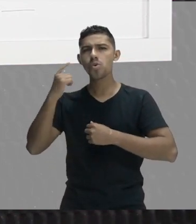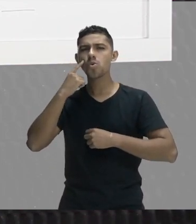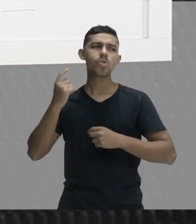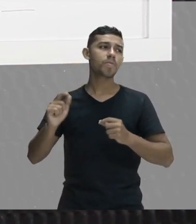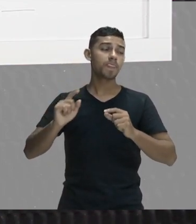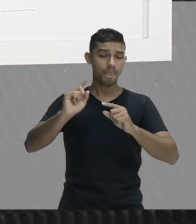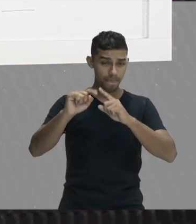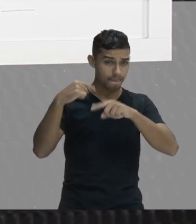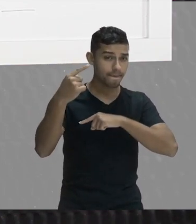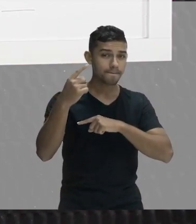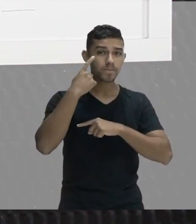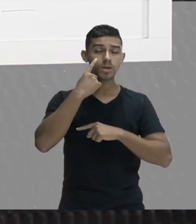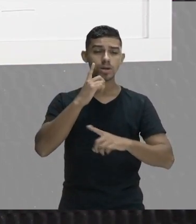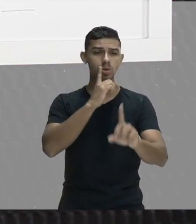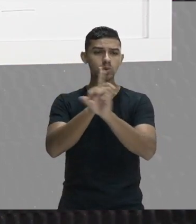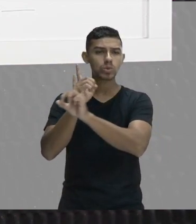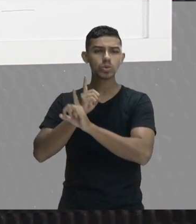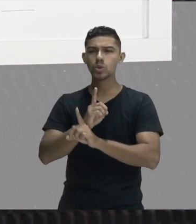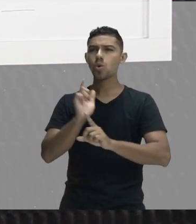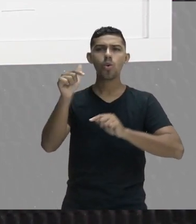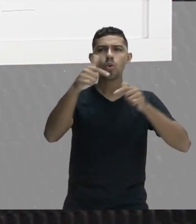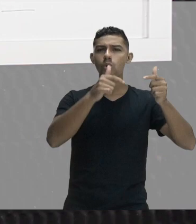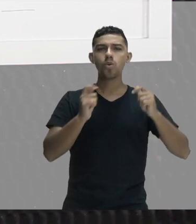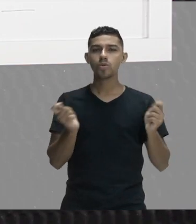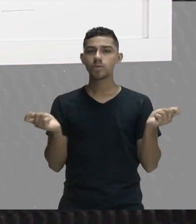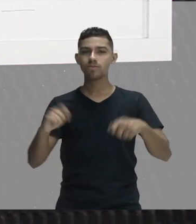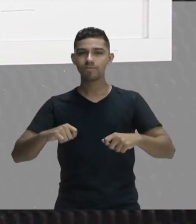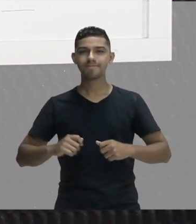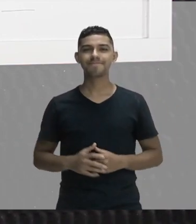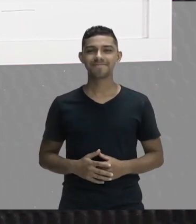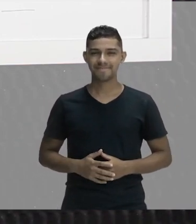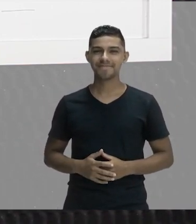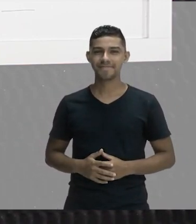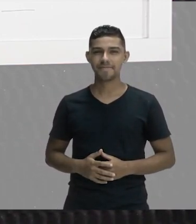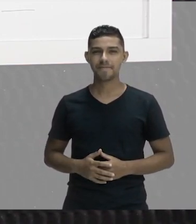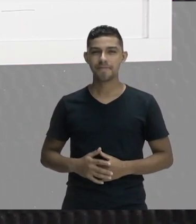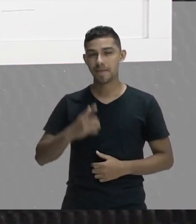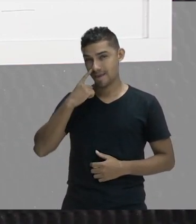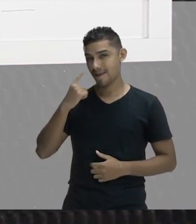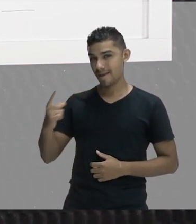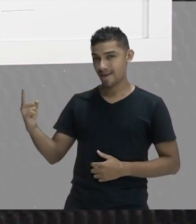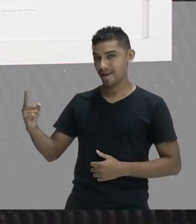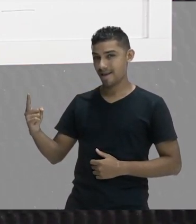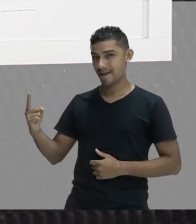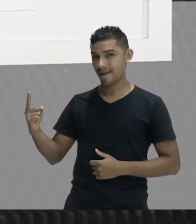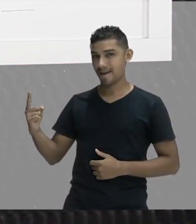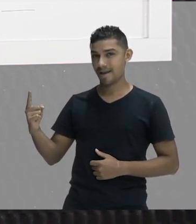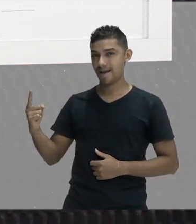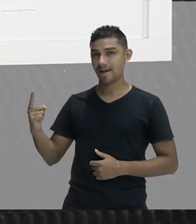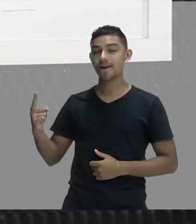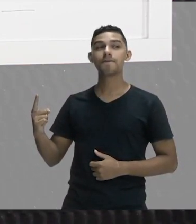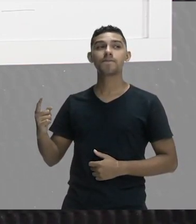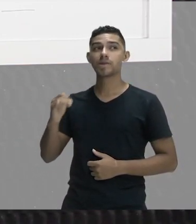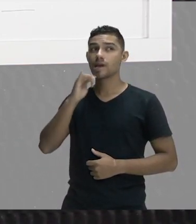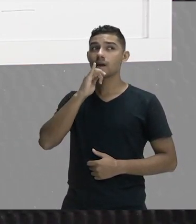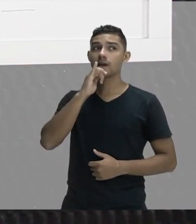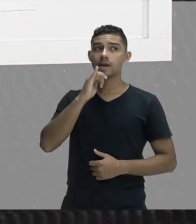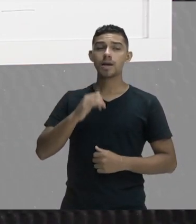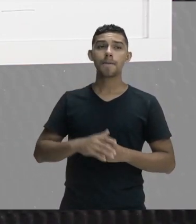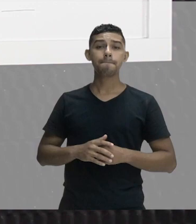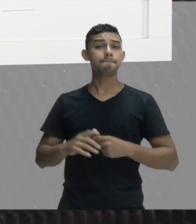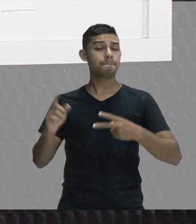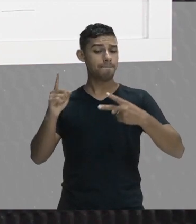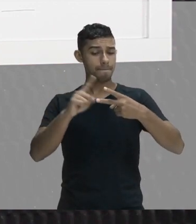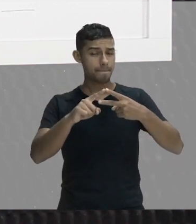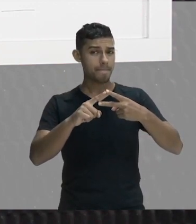e depois a gente vai ver de outra maneira eu posso fazer essa conta. Tá? Então eu coloquei aqui as 2 bermudas aqui de João, chamei de